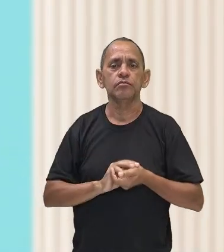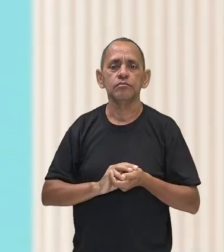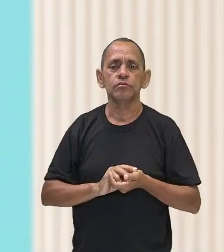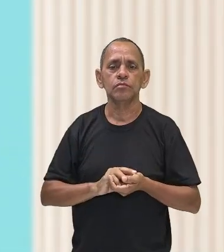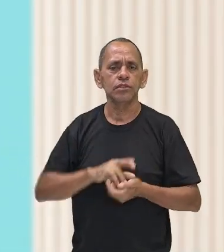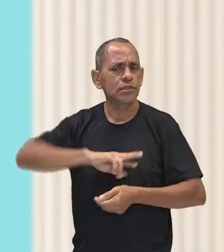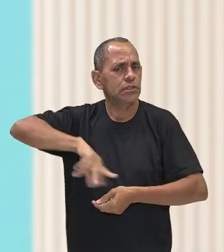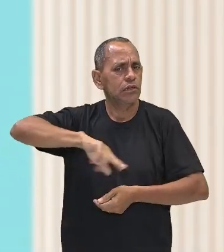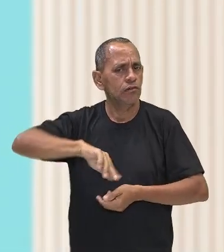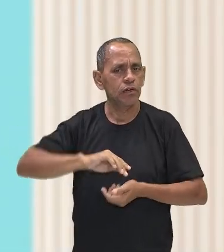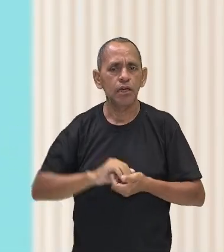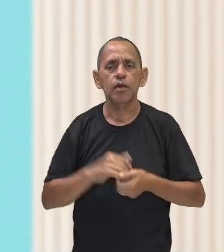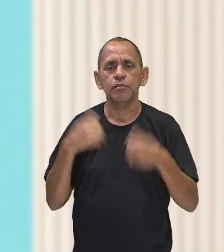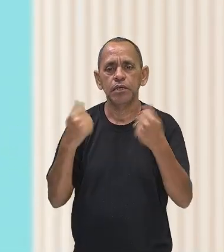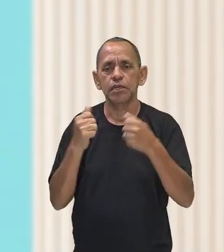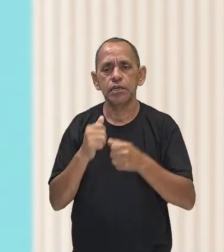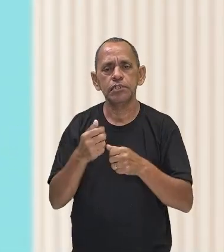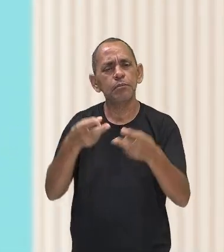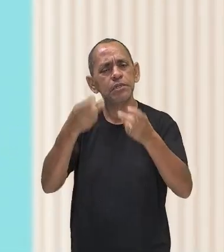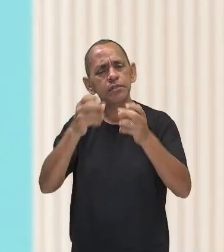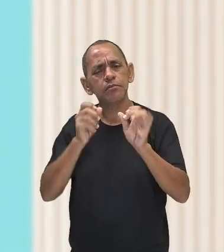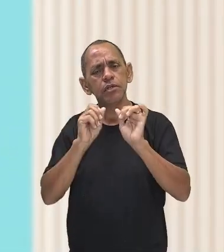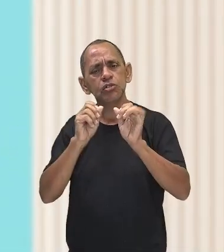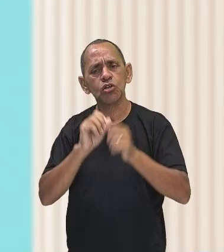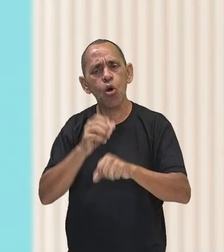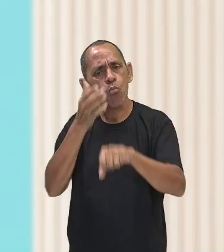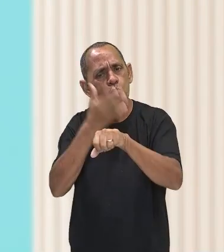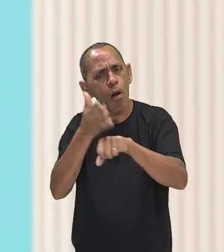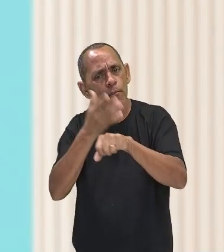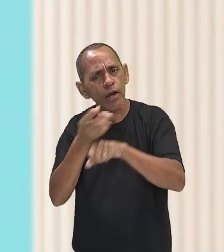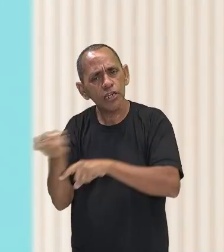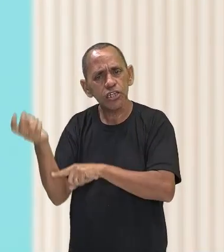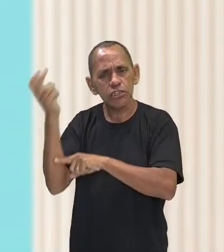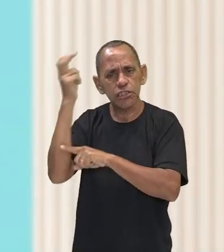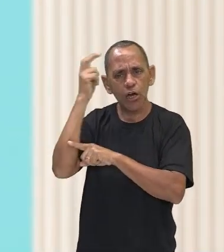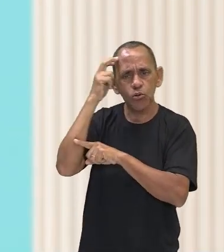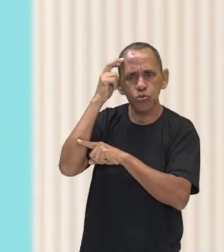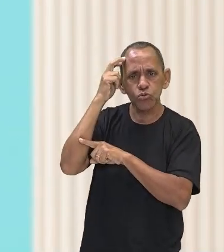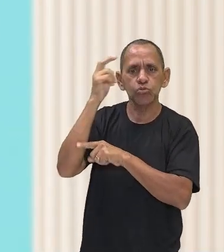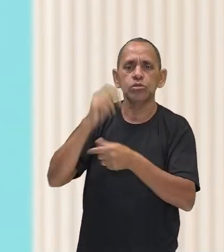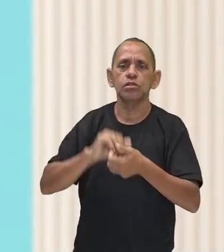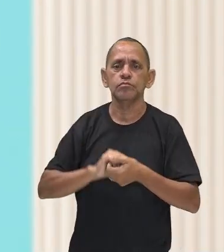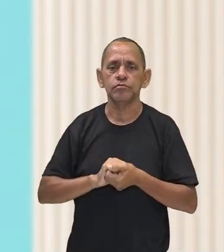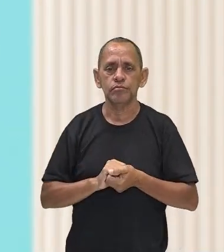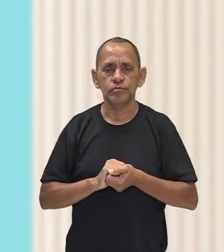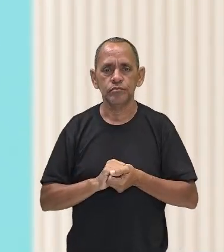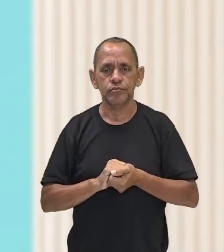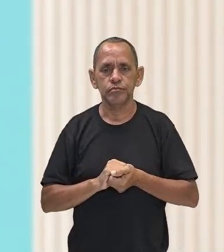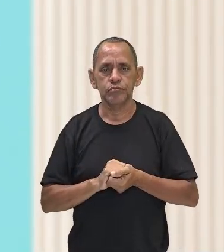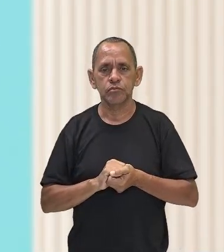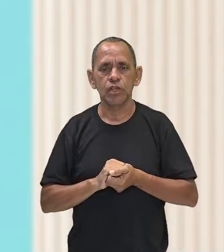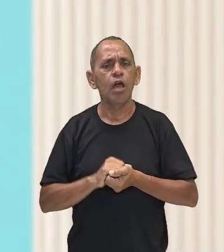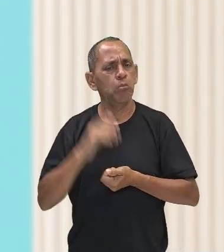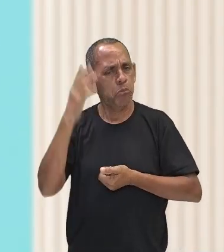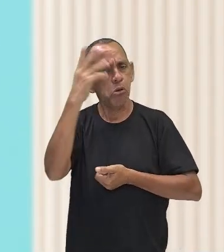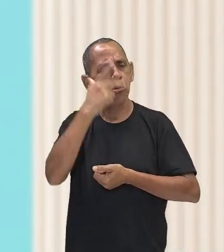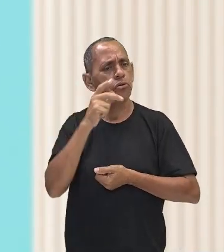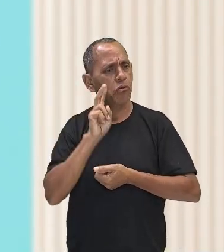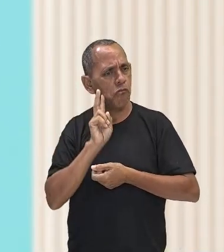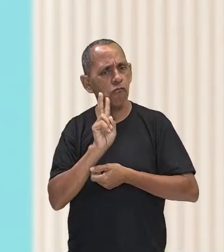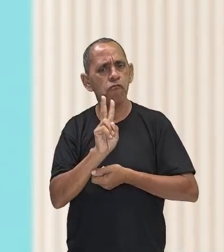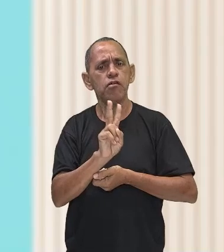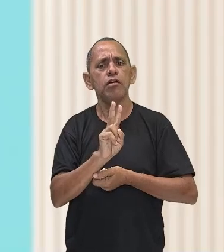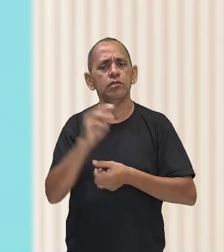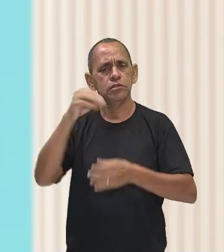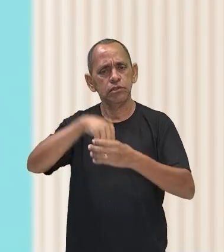né de você ver aquilo como uma prática da cultura uma prática onde é é bonito de se ver dentro de uma